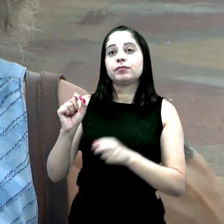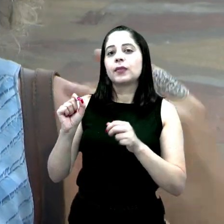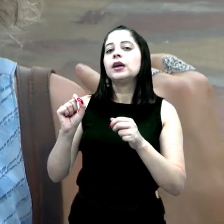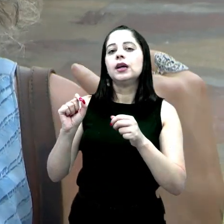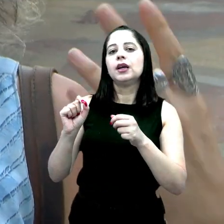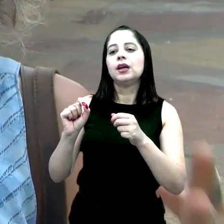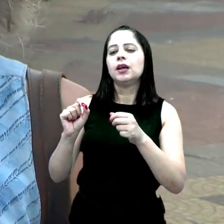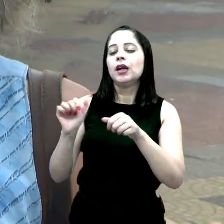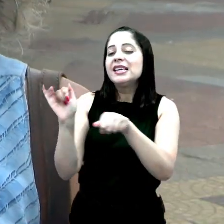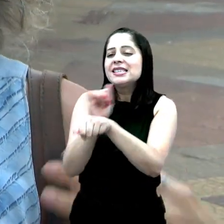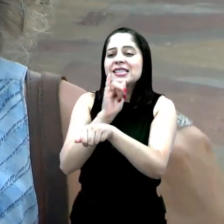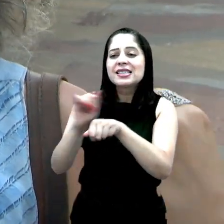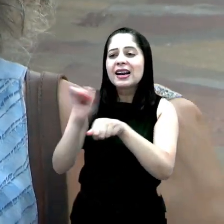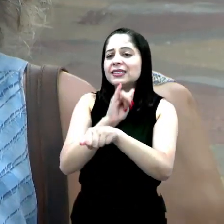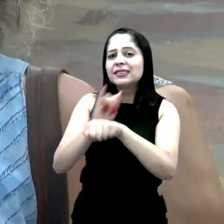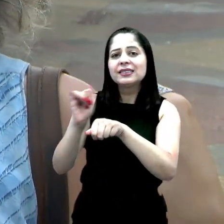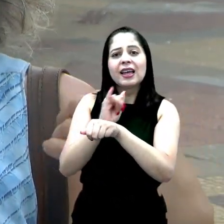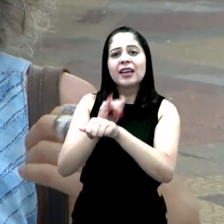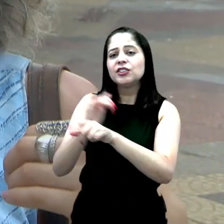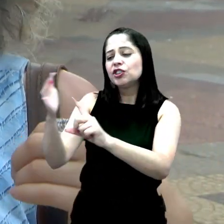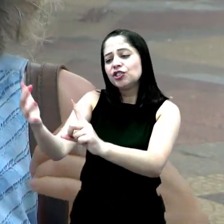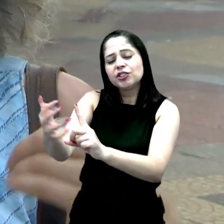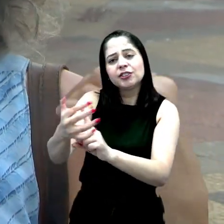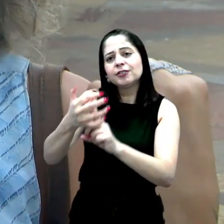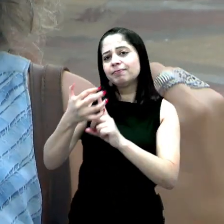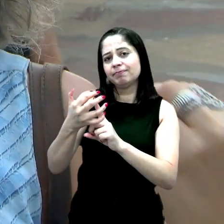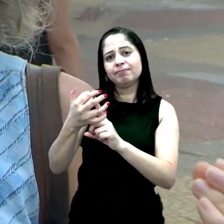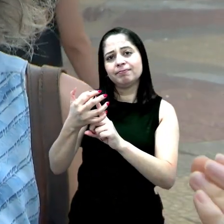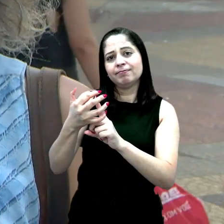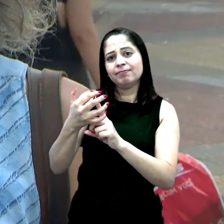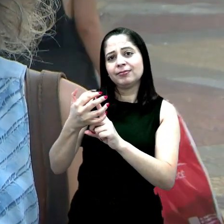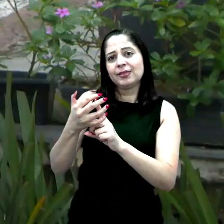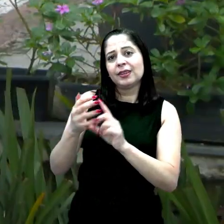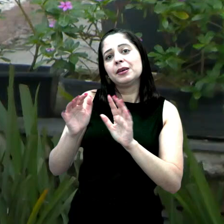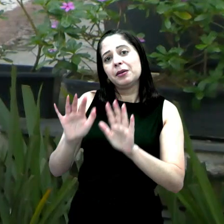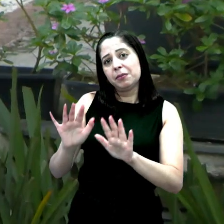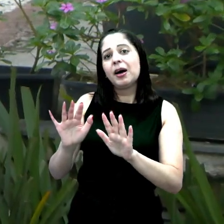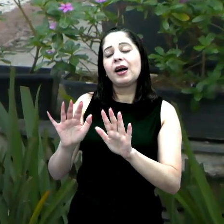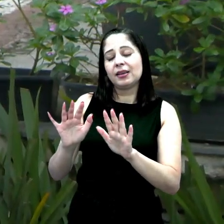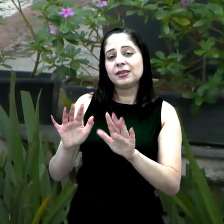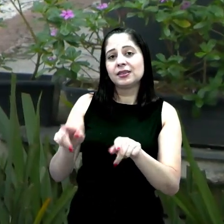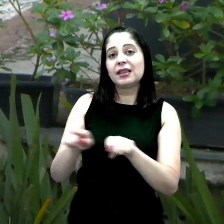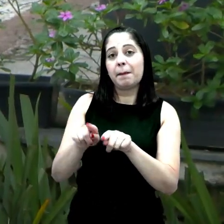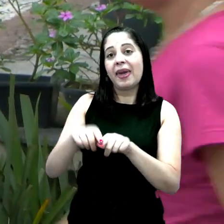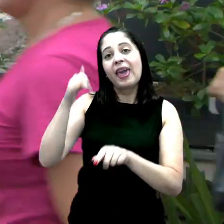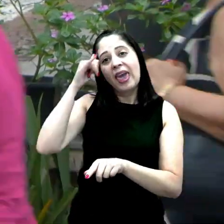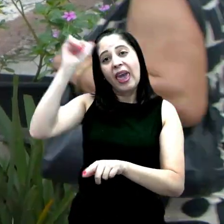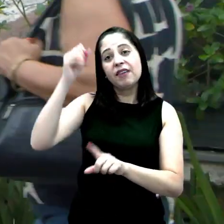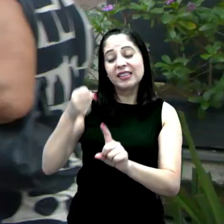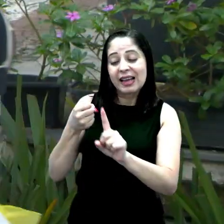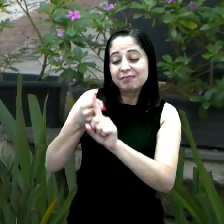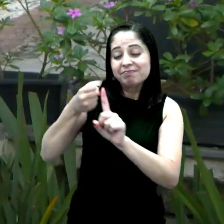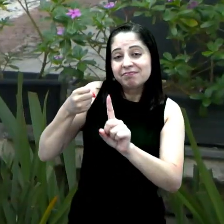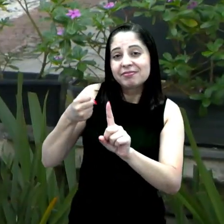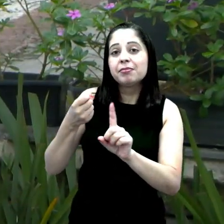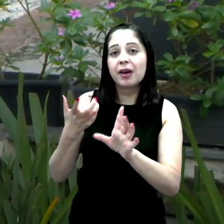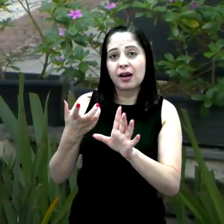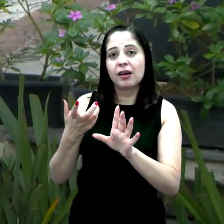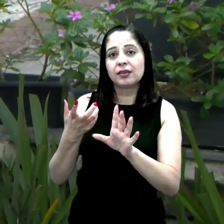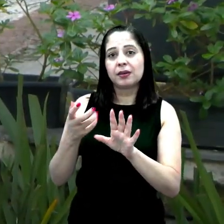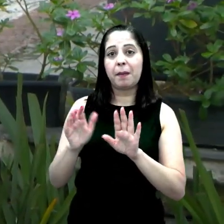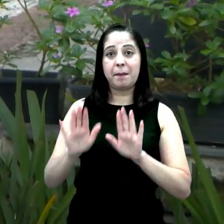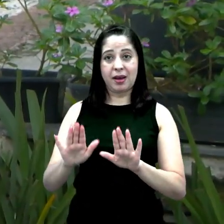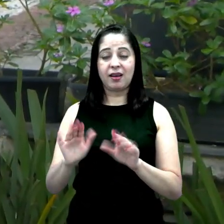de segurança, de criminalidade. Então, assim, uma coisa vai puxando a outra. Eu acho que deve ser muito difícil para eles, nesse momento